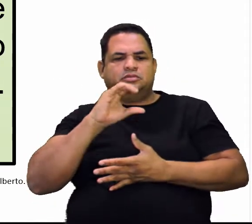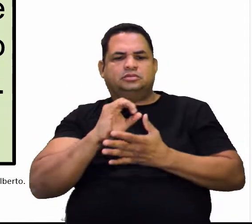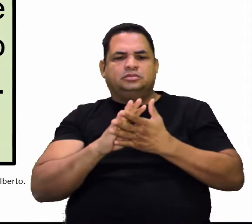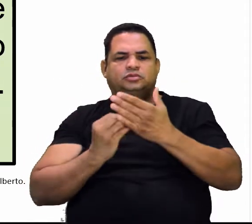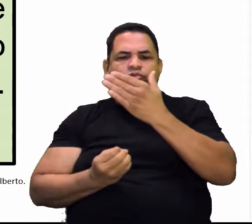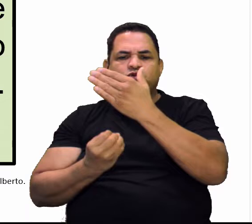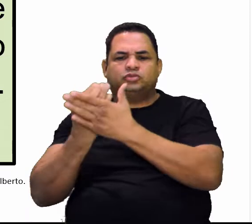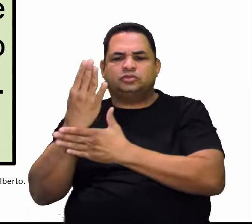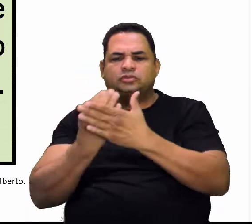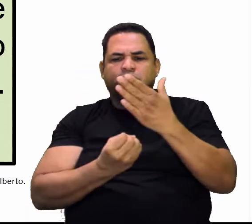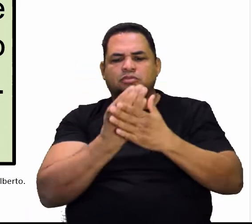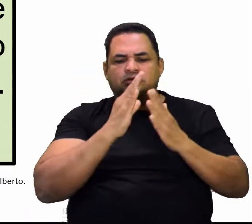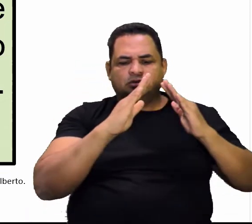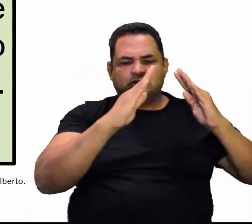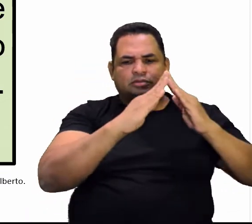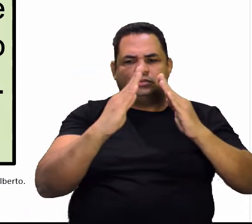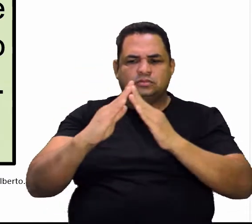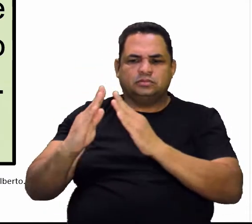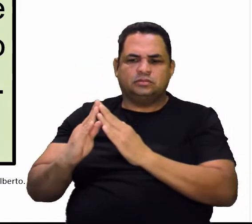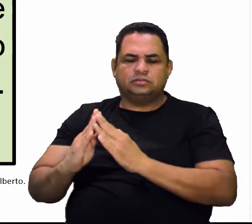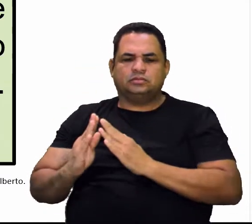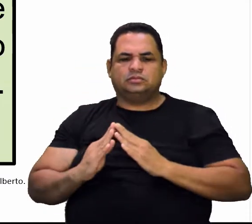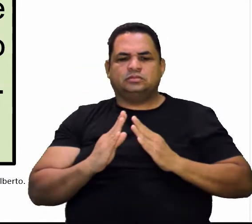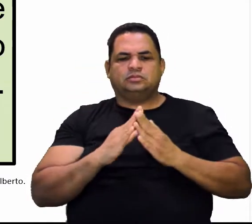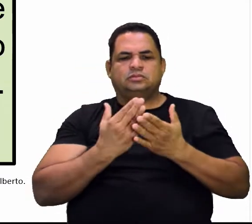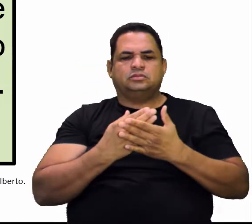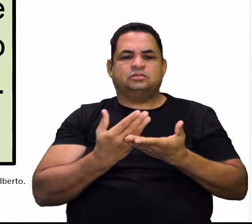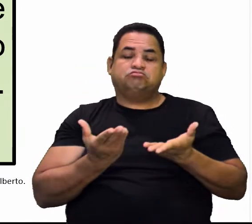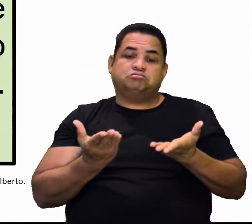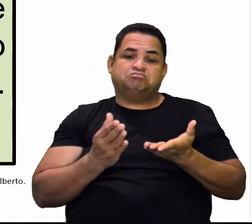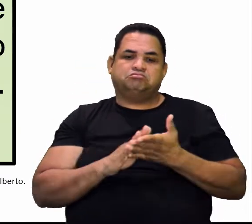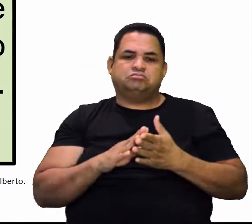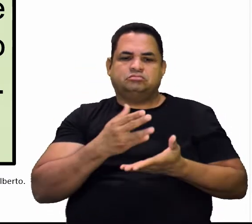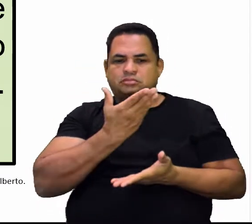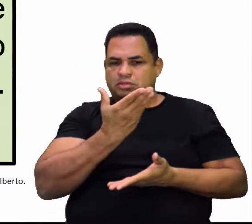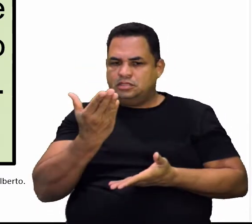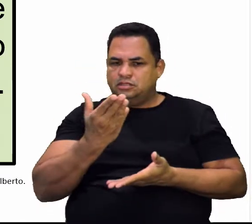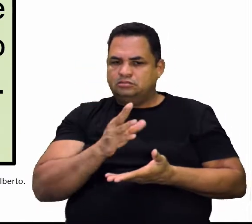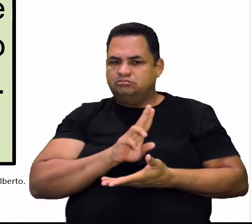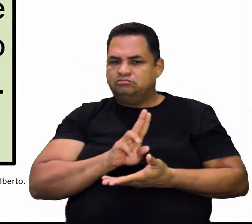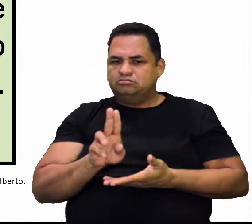fundaram várias aldeias, entre elas a aldeia de Roma.